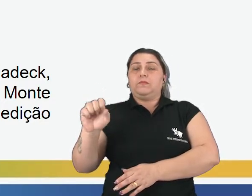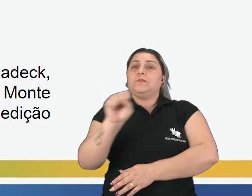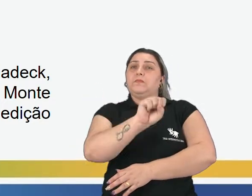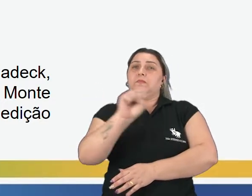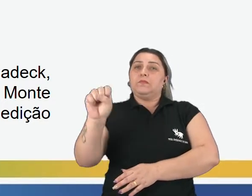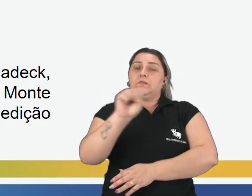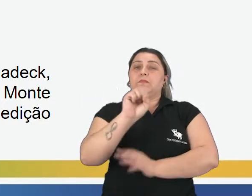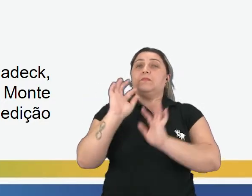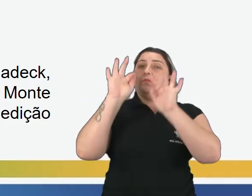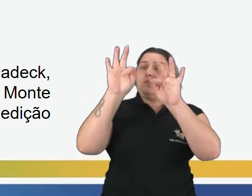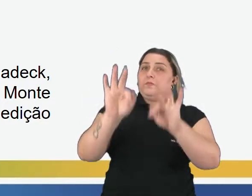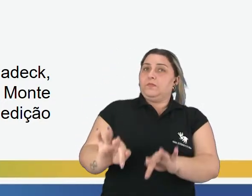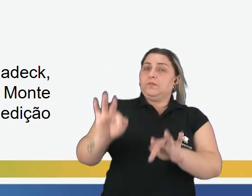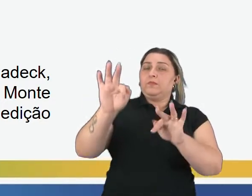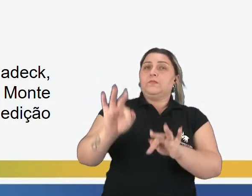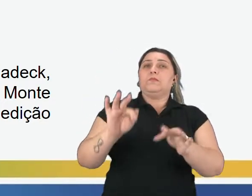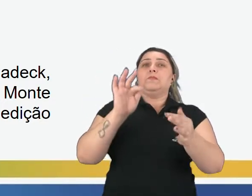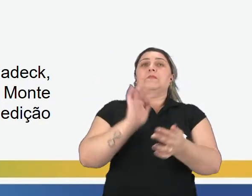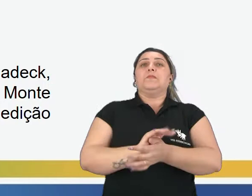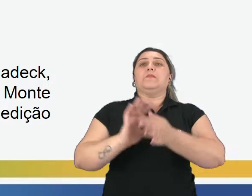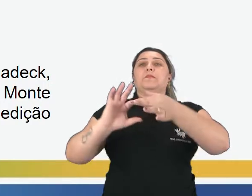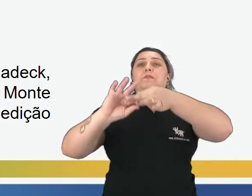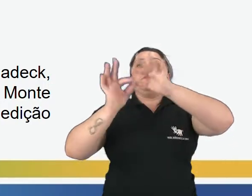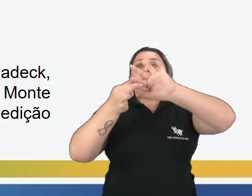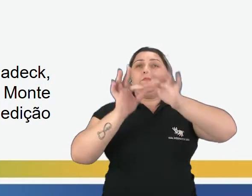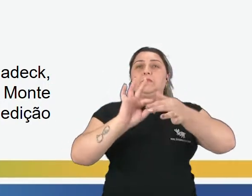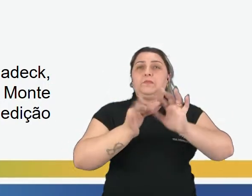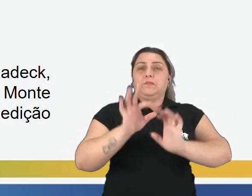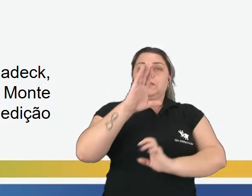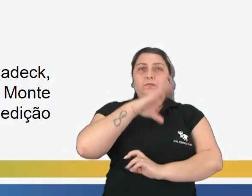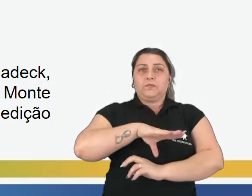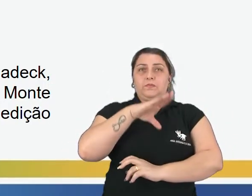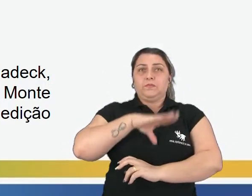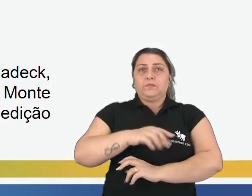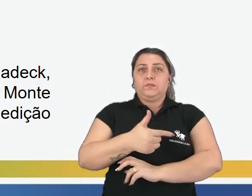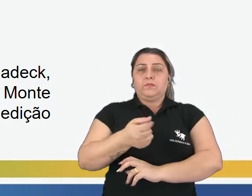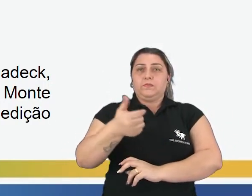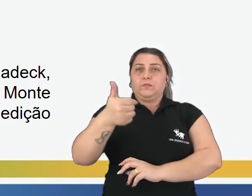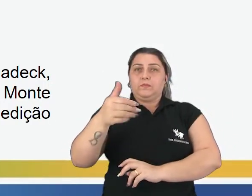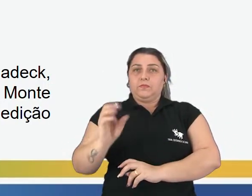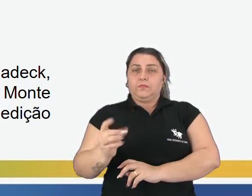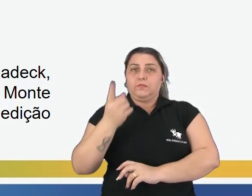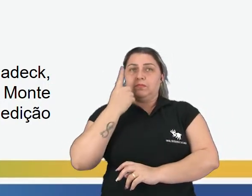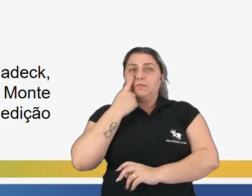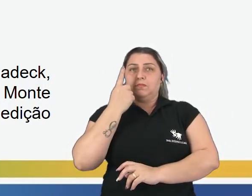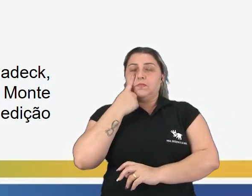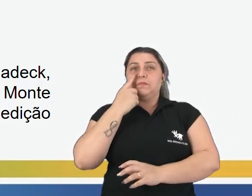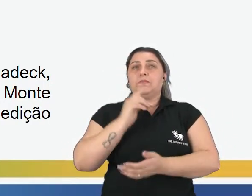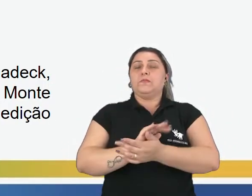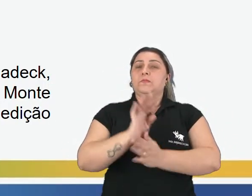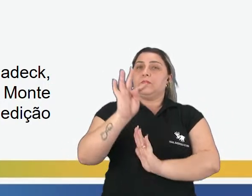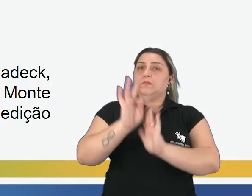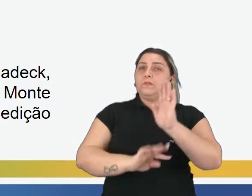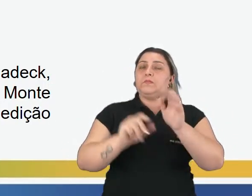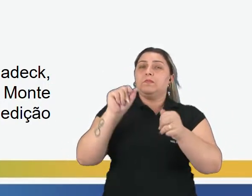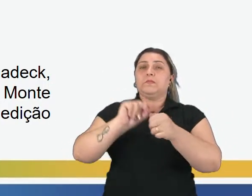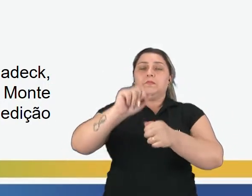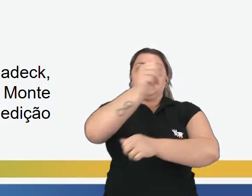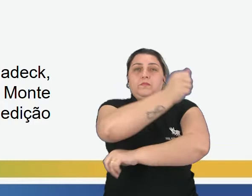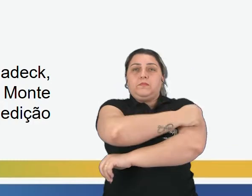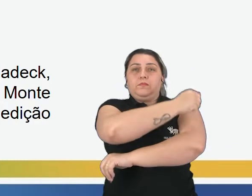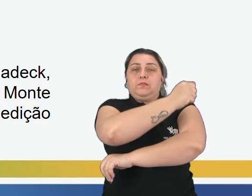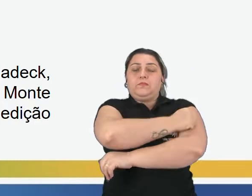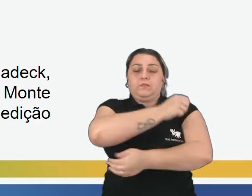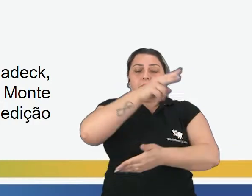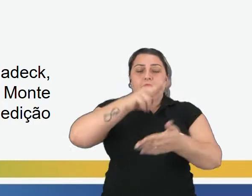dos finalistas da edição da Olimpíada de Língua Portuguesa de 2010. Olhem só, gente, um texto feito aí por uma aluna.